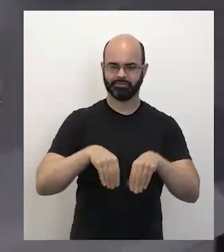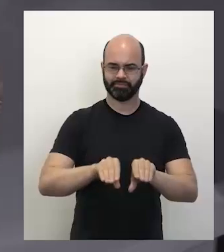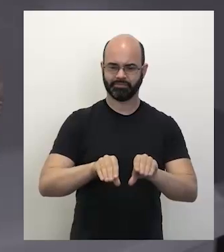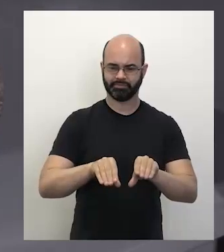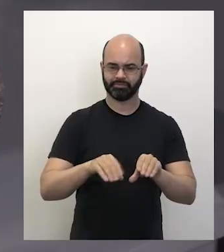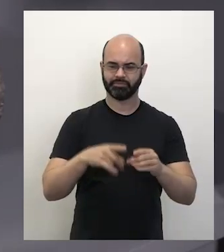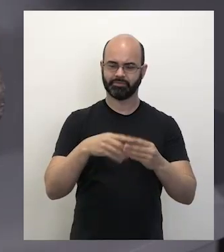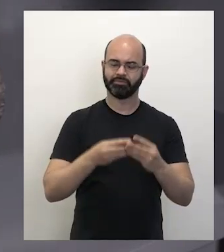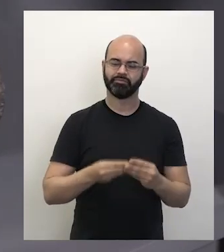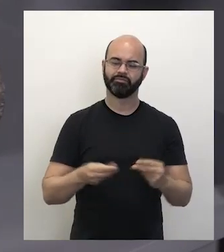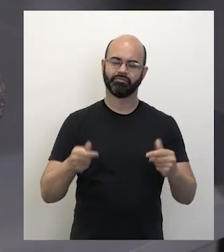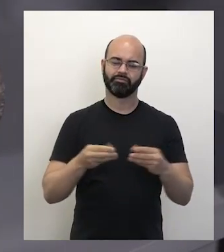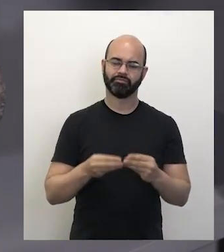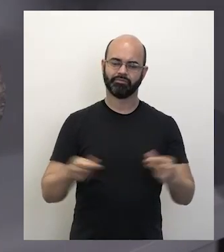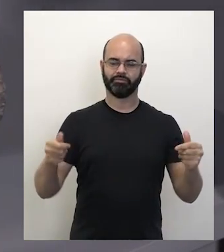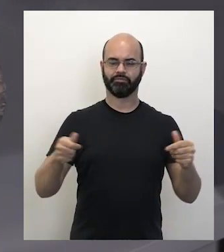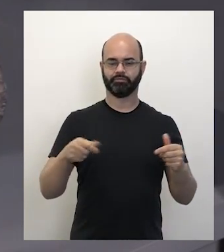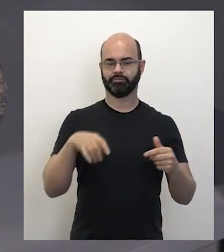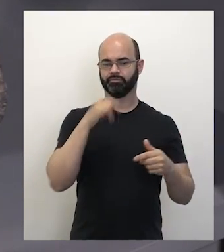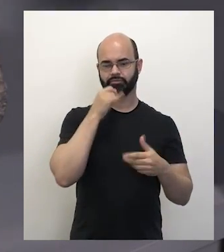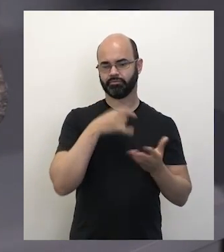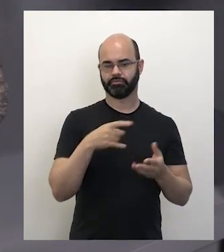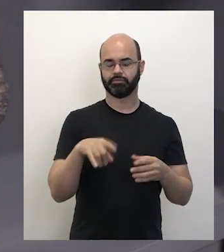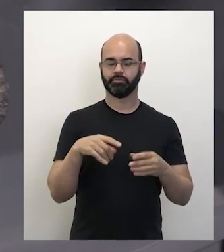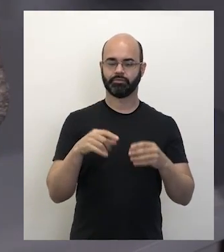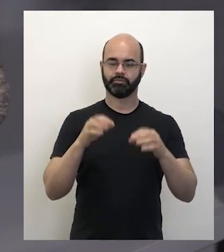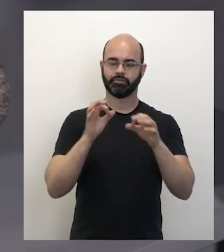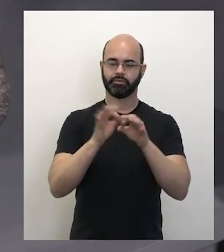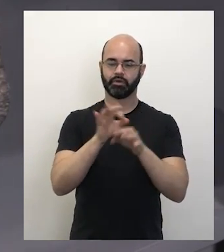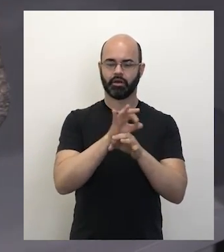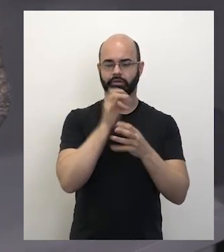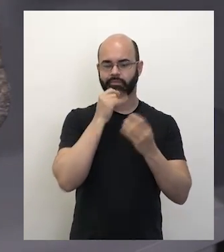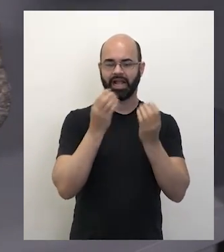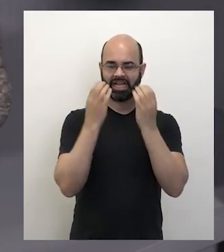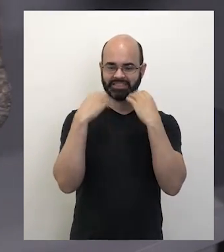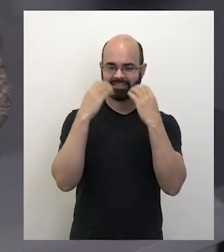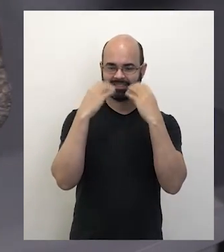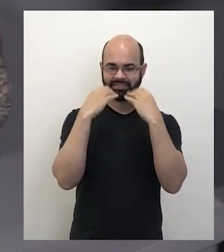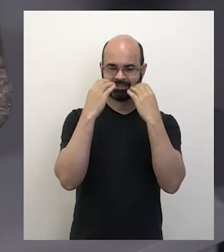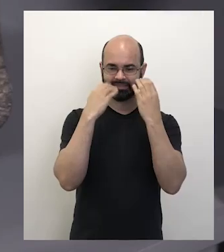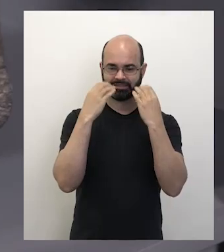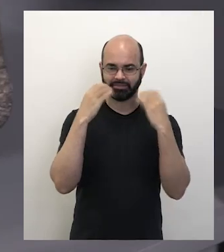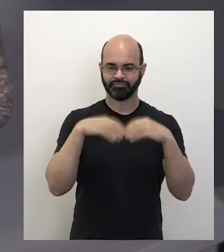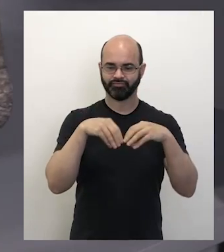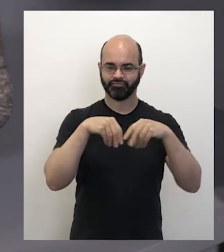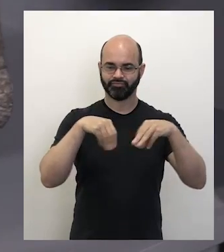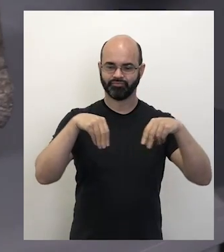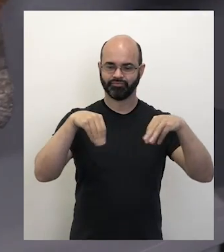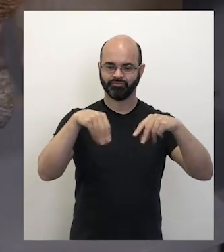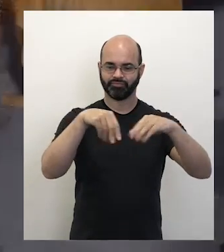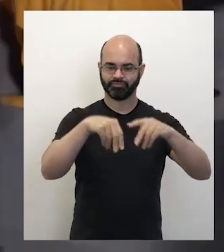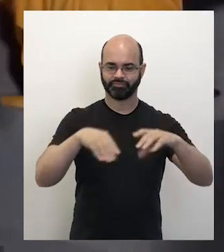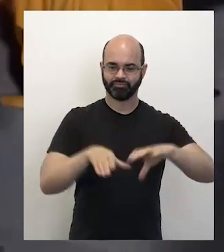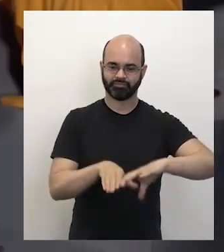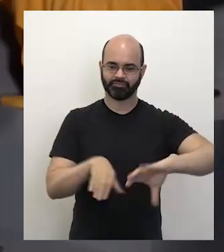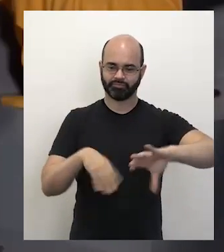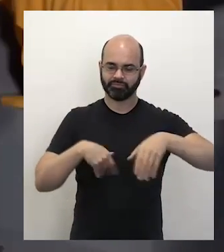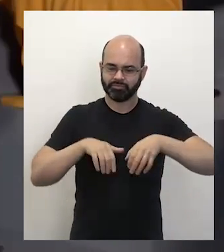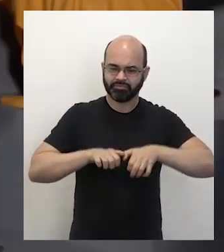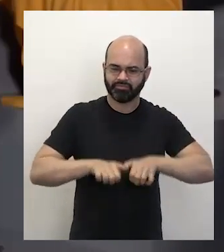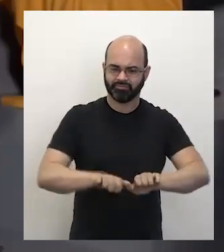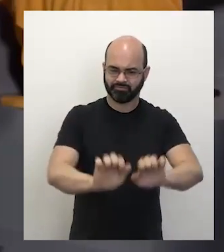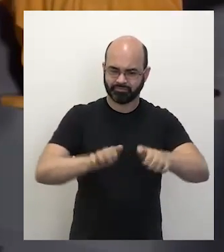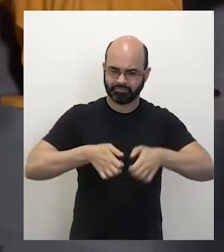você consegue fazer moer grãos, por exemplo, de milho. Você consegue destrinchar algumas fibras de planta para